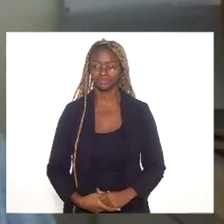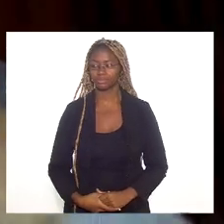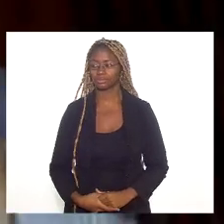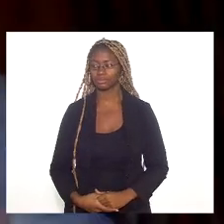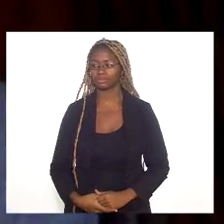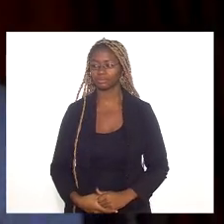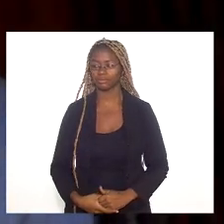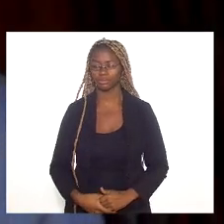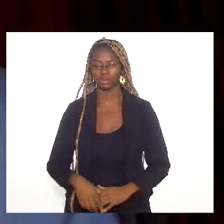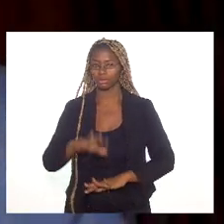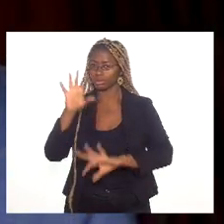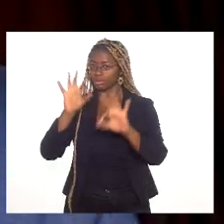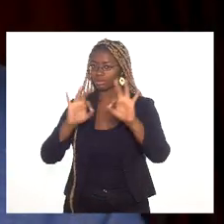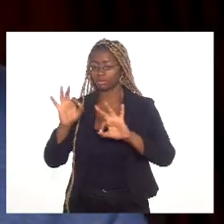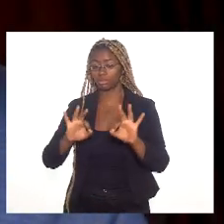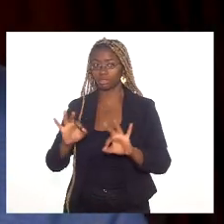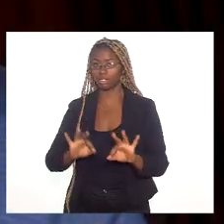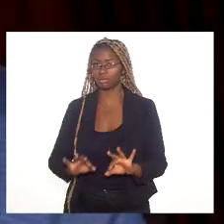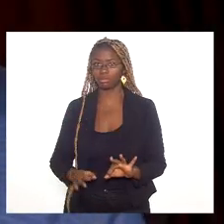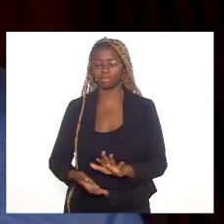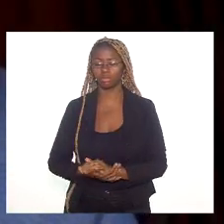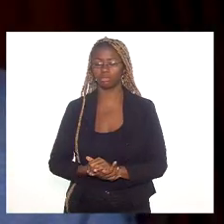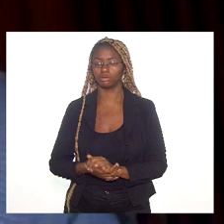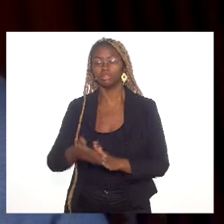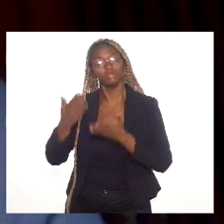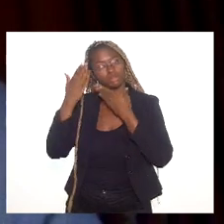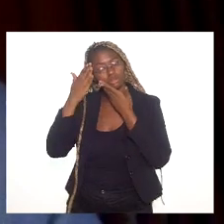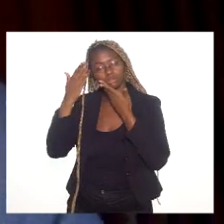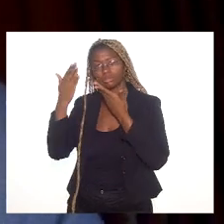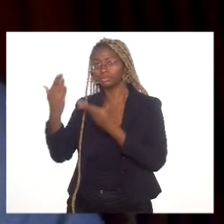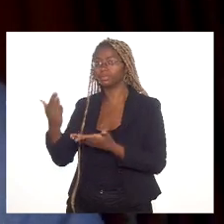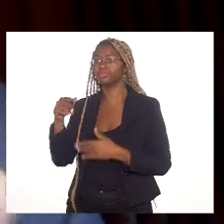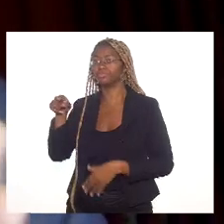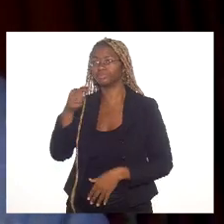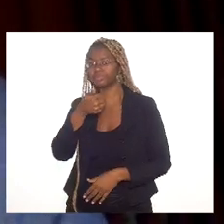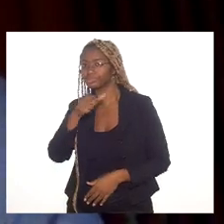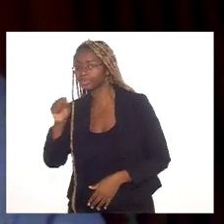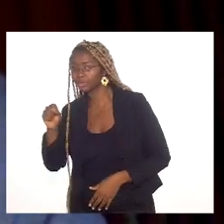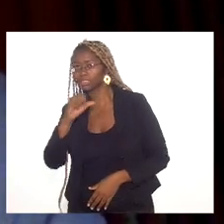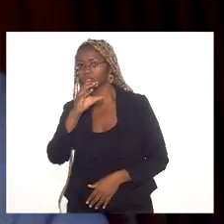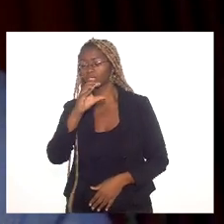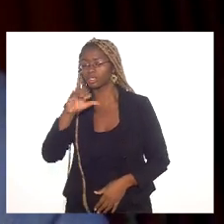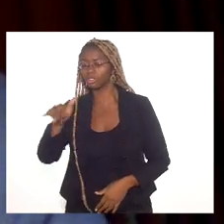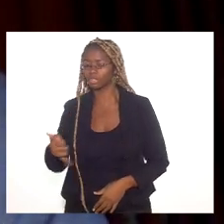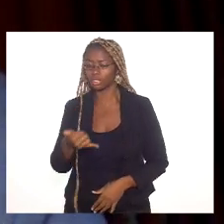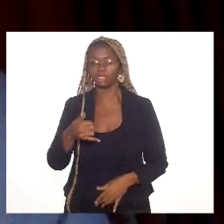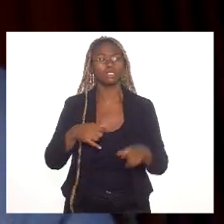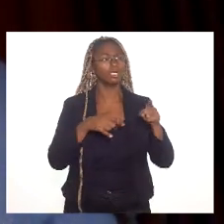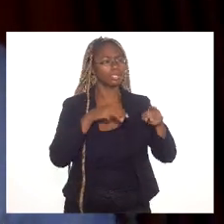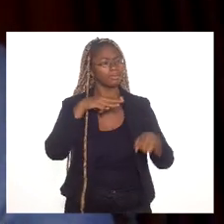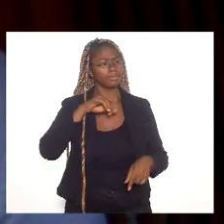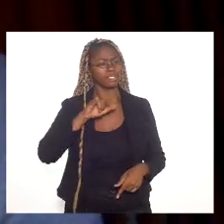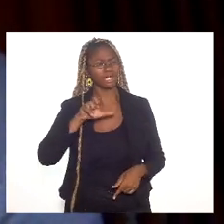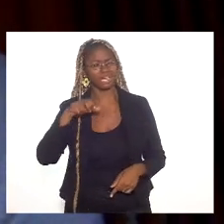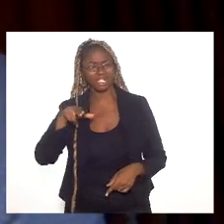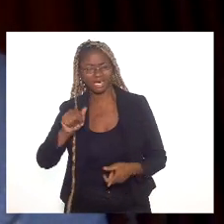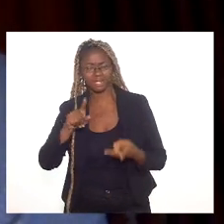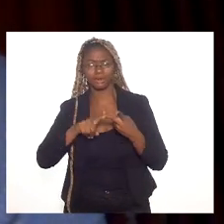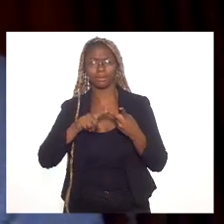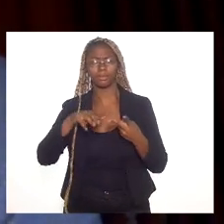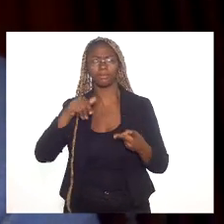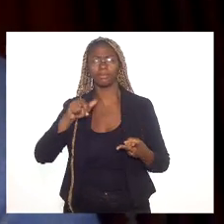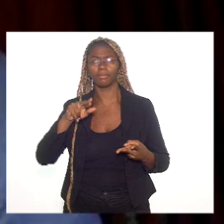Mas o projeto... Quero agradecer a toda a assessoria da CCJ, Milena, Marcelo, todos que trabalharam junto com a